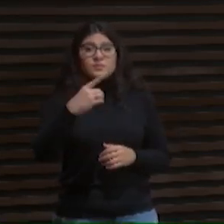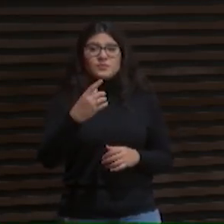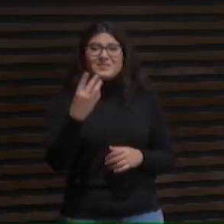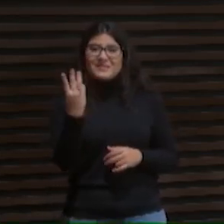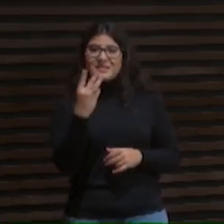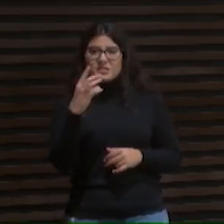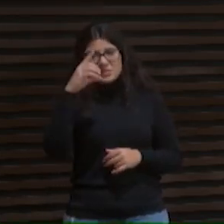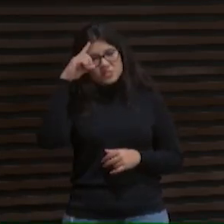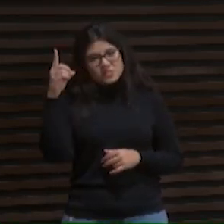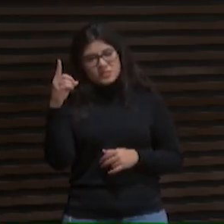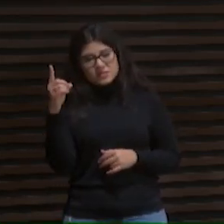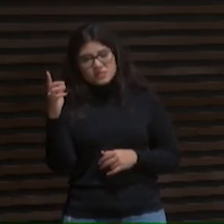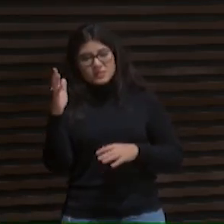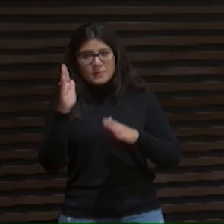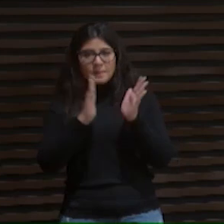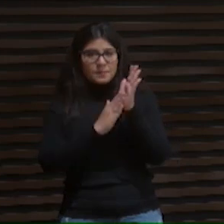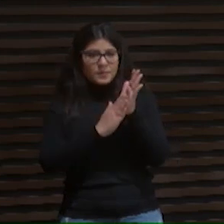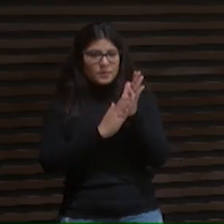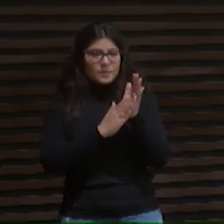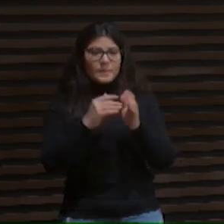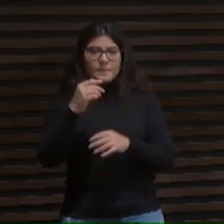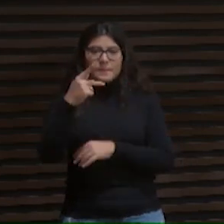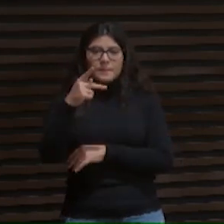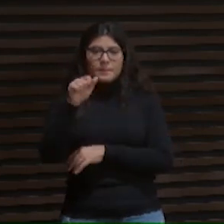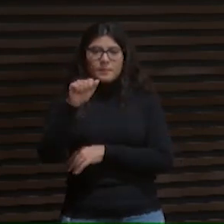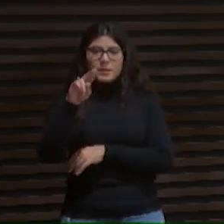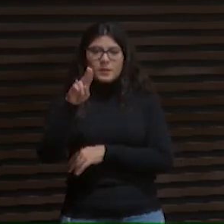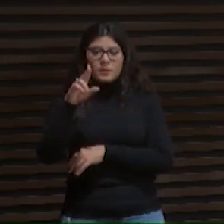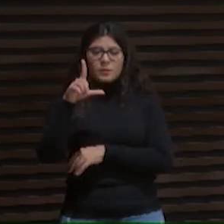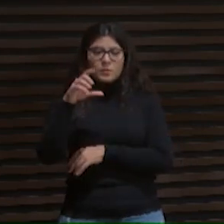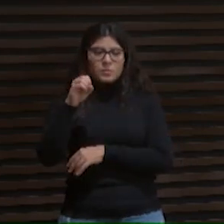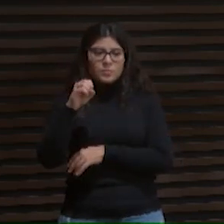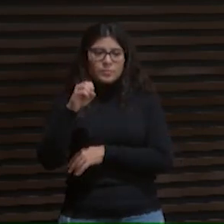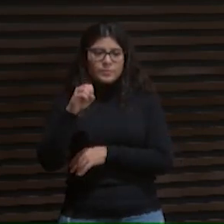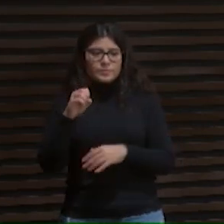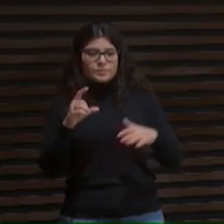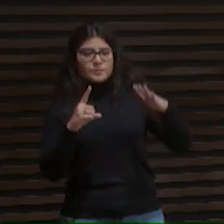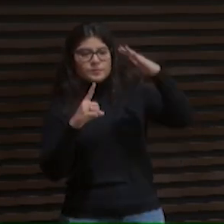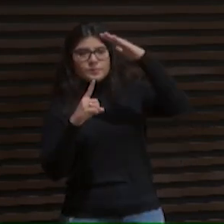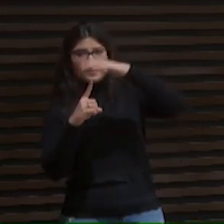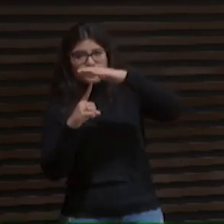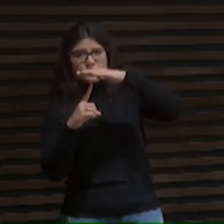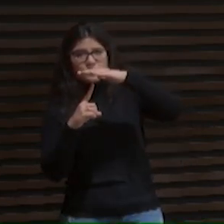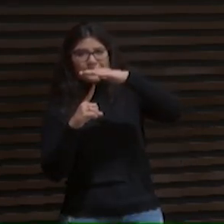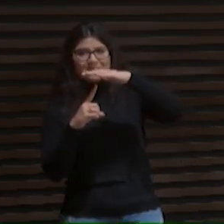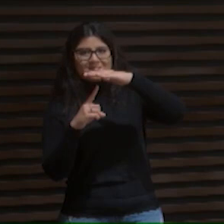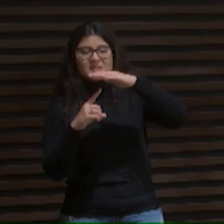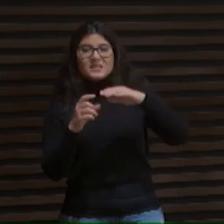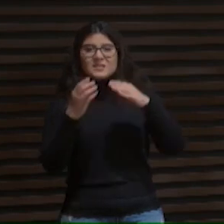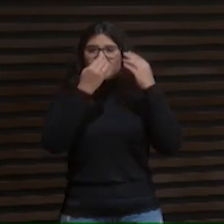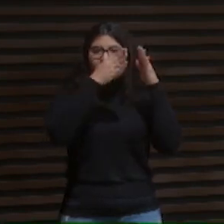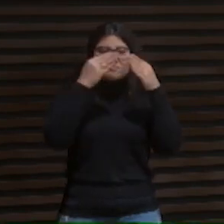a mão em Paulo. Paulo volta a enxergar. Olha que interessante. Parece que para